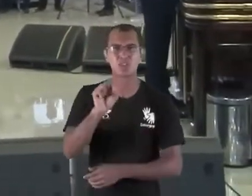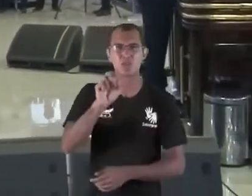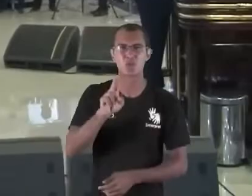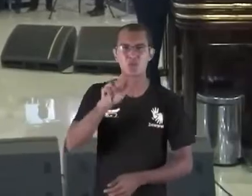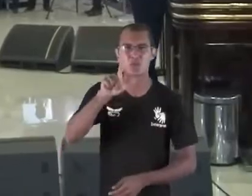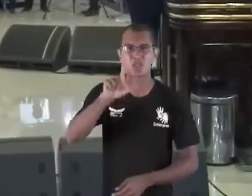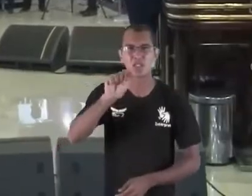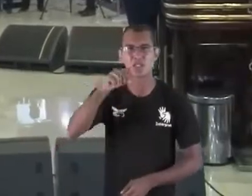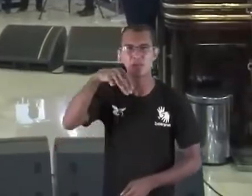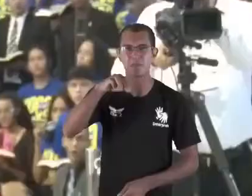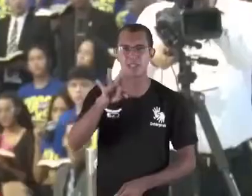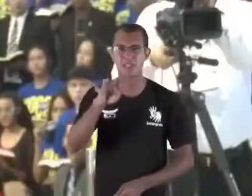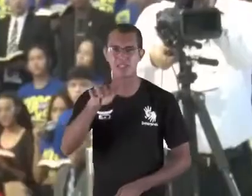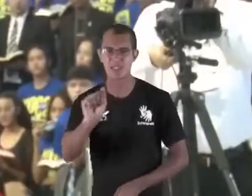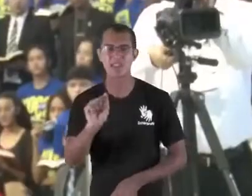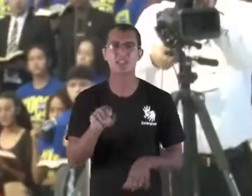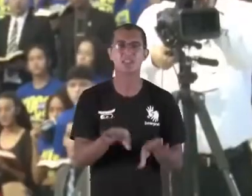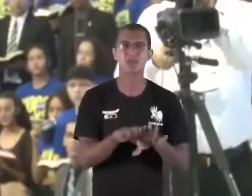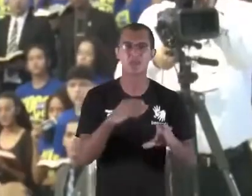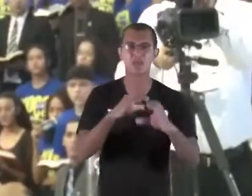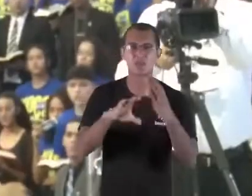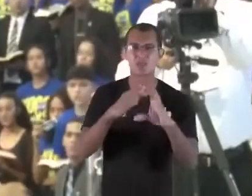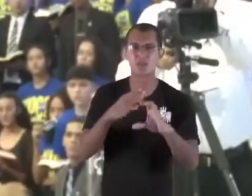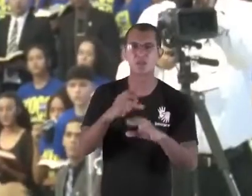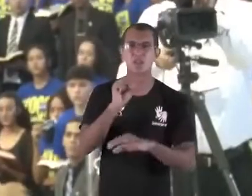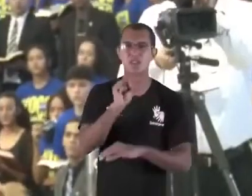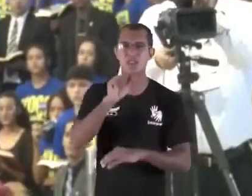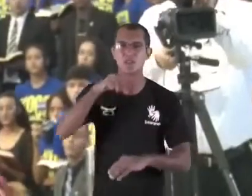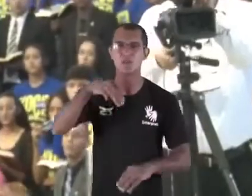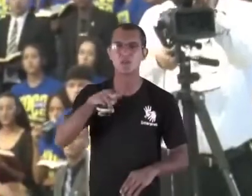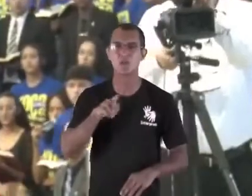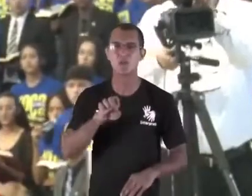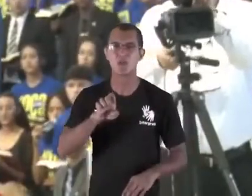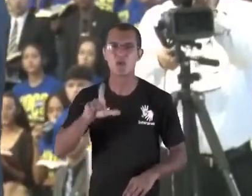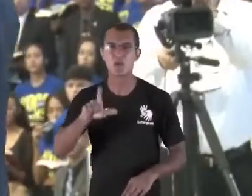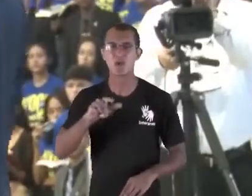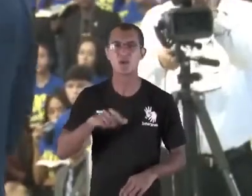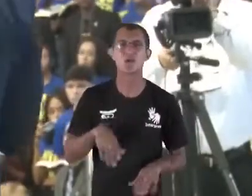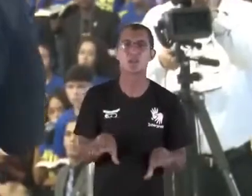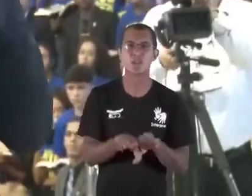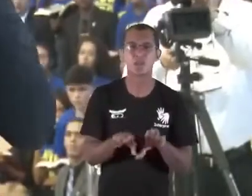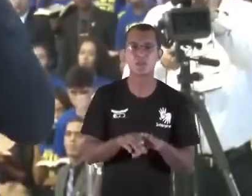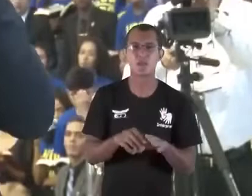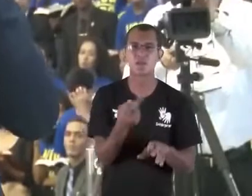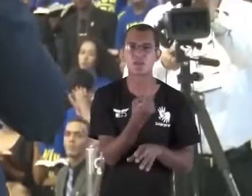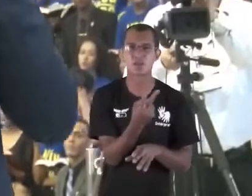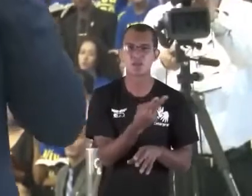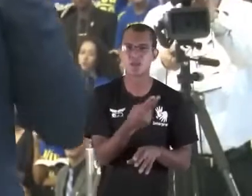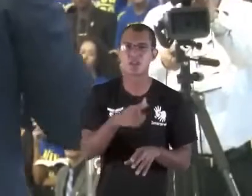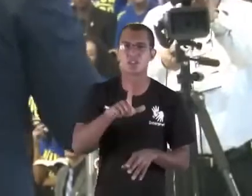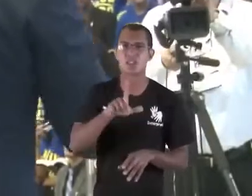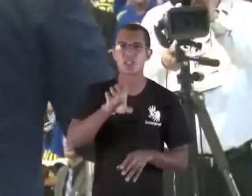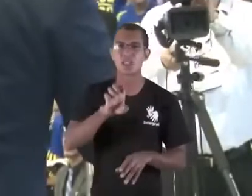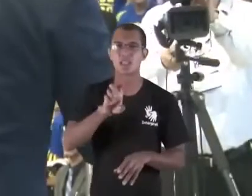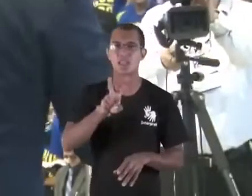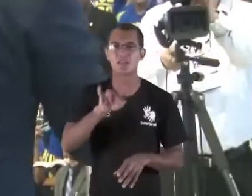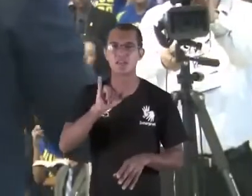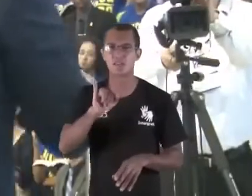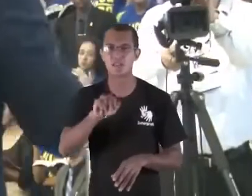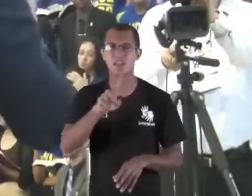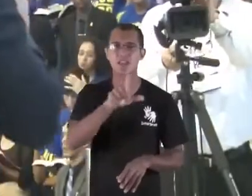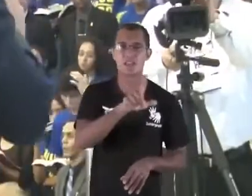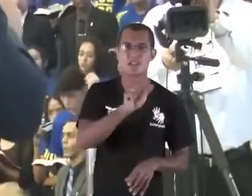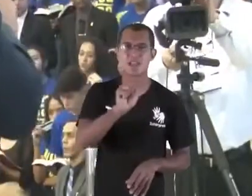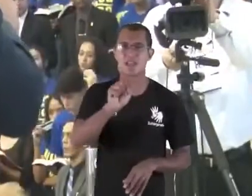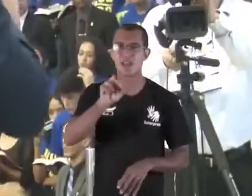Alves, cantor Samuel Lucas e a dupla Levi e Lawane. Que Deus